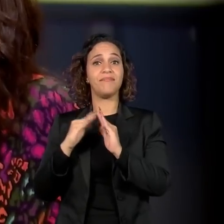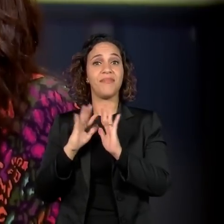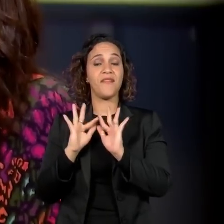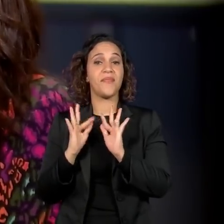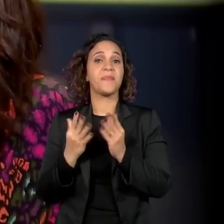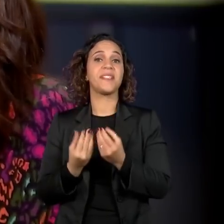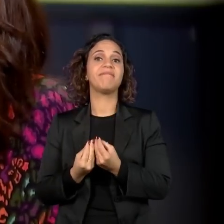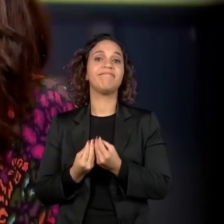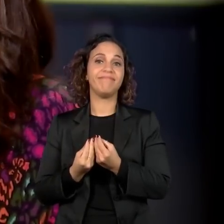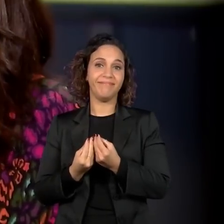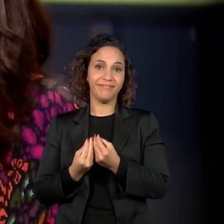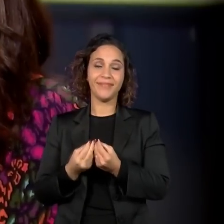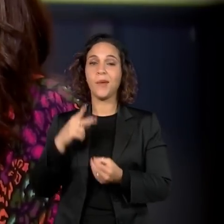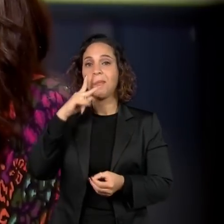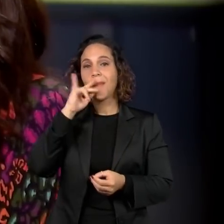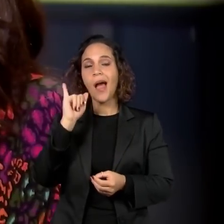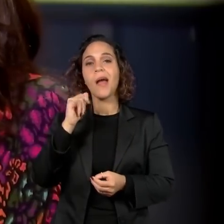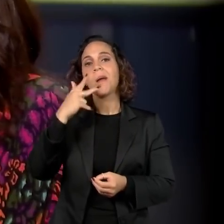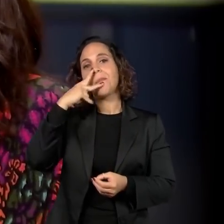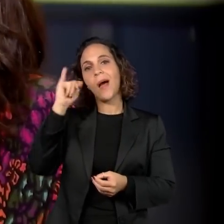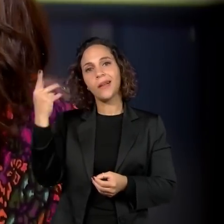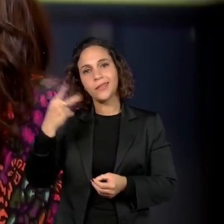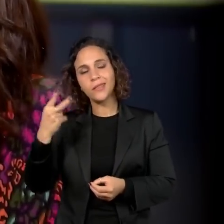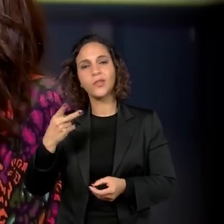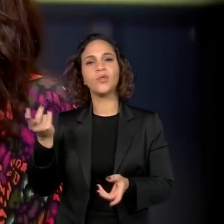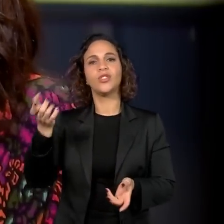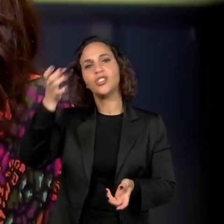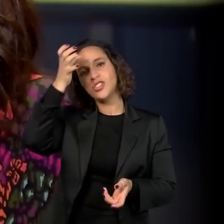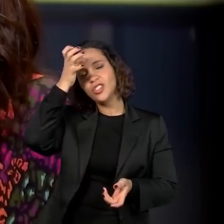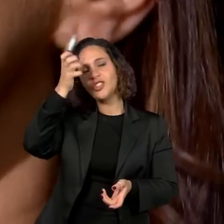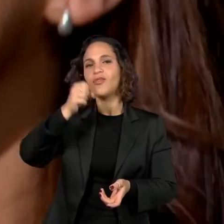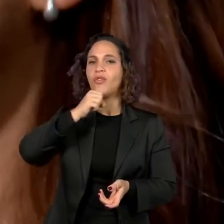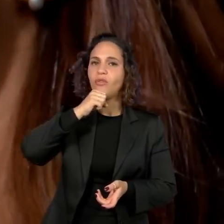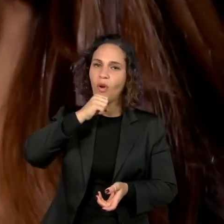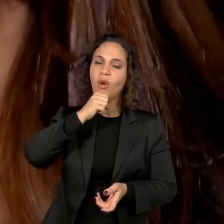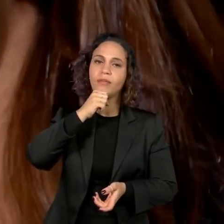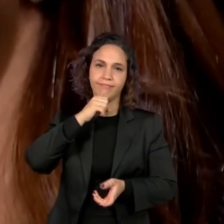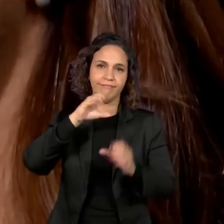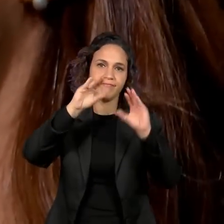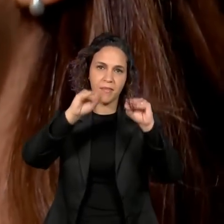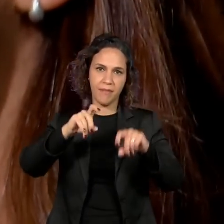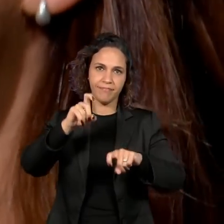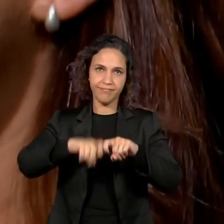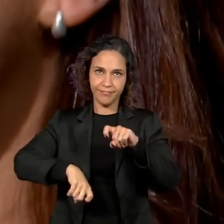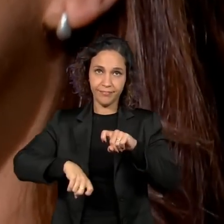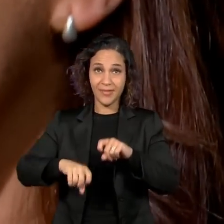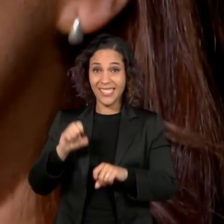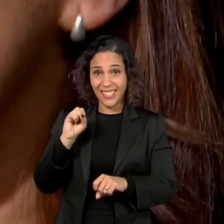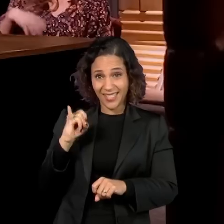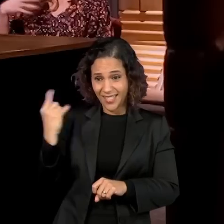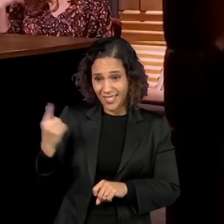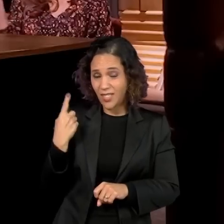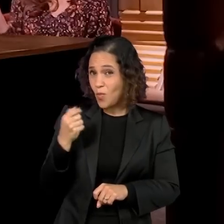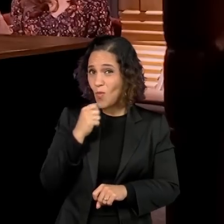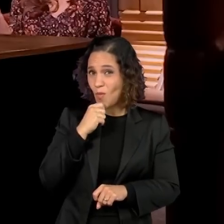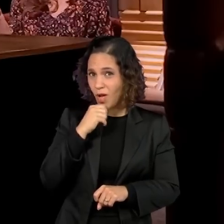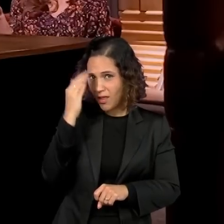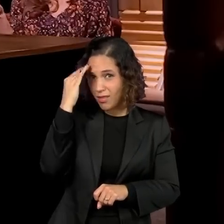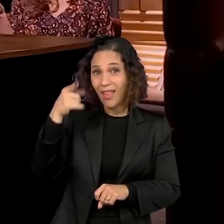né? São pais, padrastos, tios, avós, etc. Enquanto a gente não entender que essas pessoas que praticam